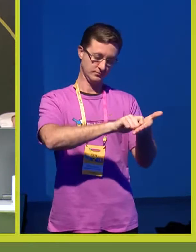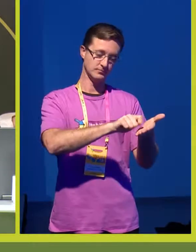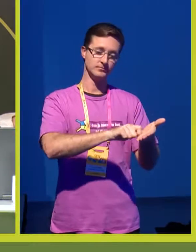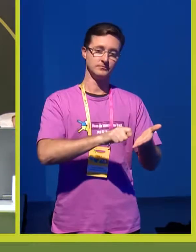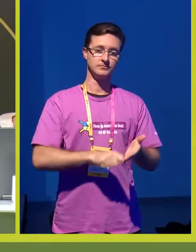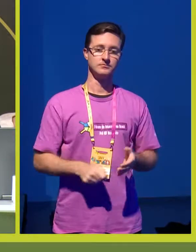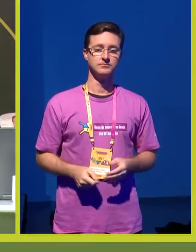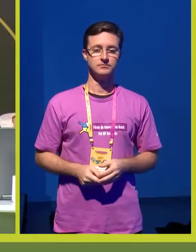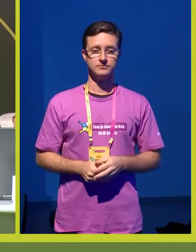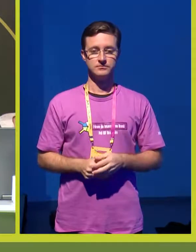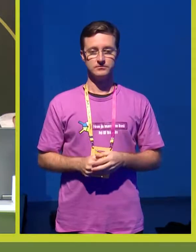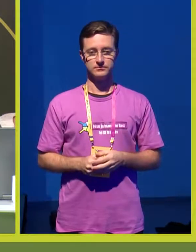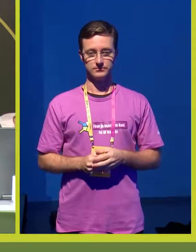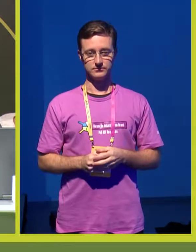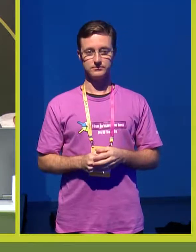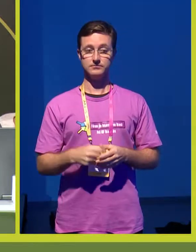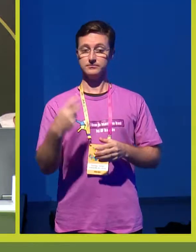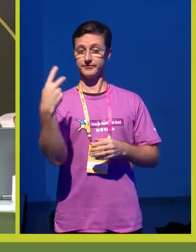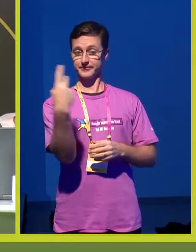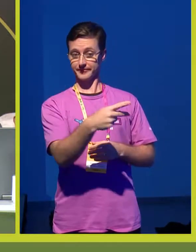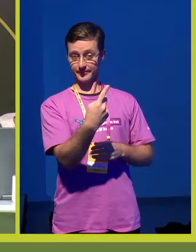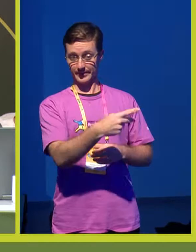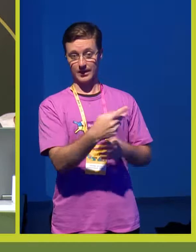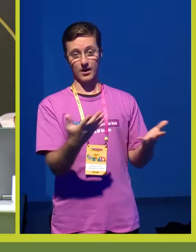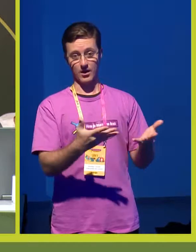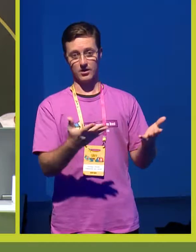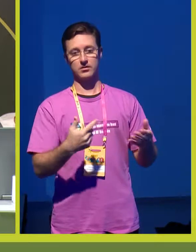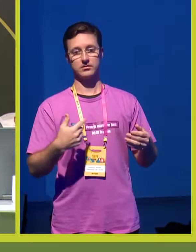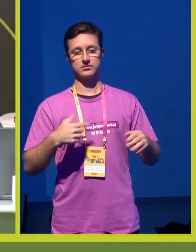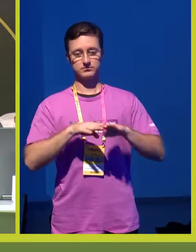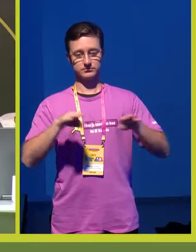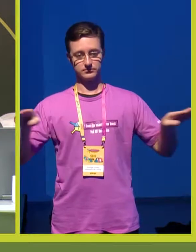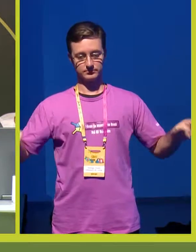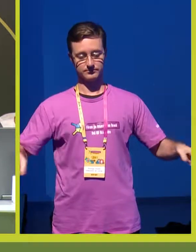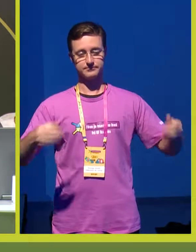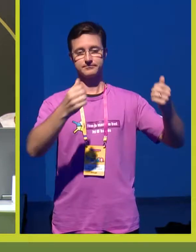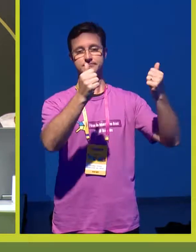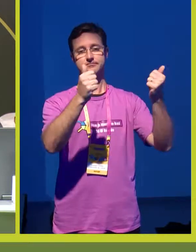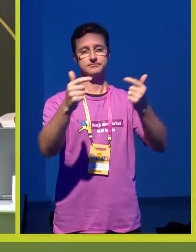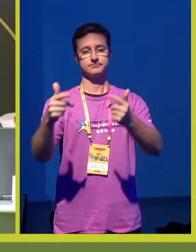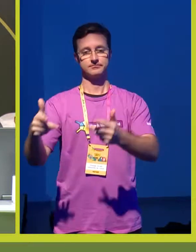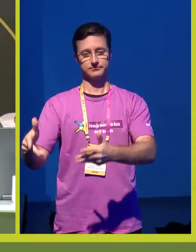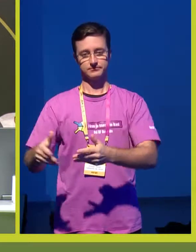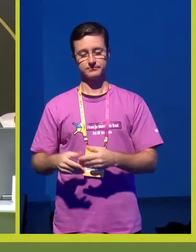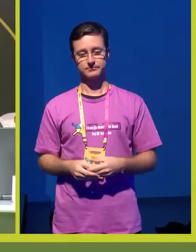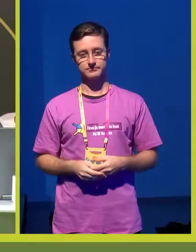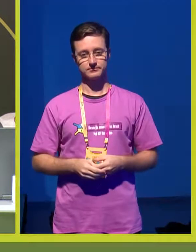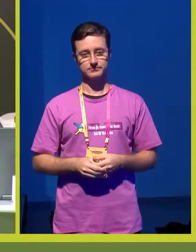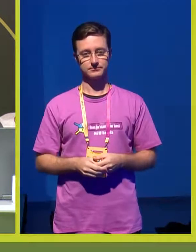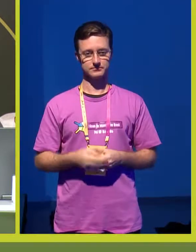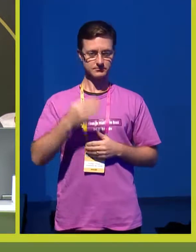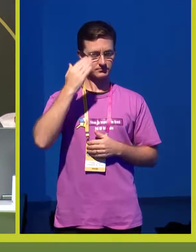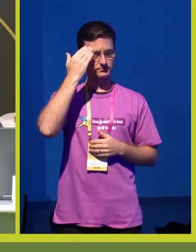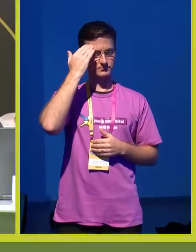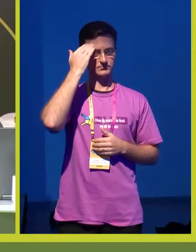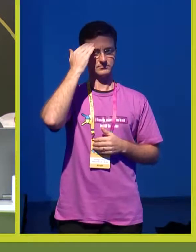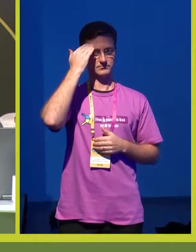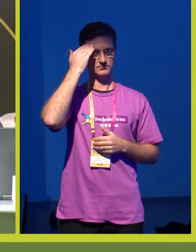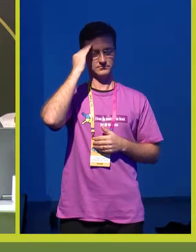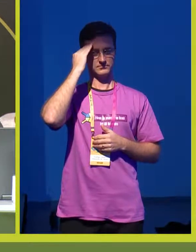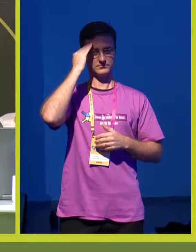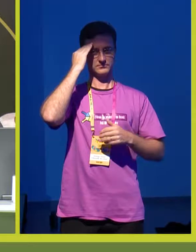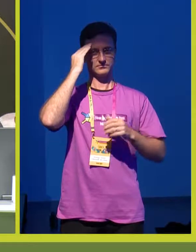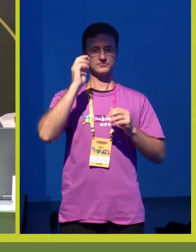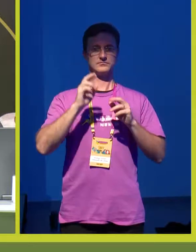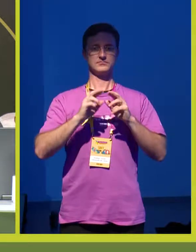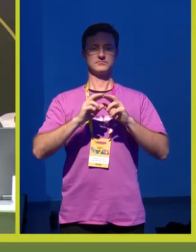exclusivamente dele, e me parece que a gente vai tratar desse painel. Ao fazer essa diferenciação, eu não quis dizer que